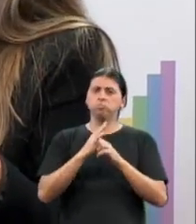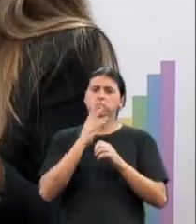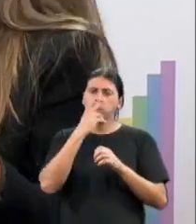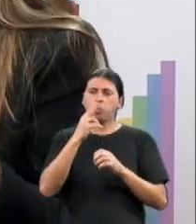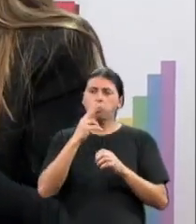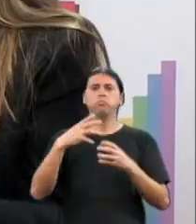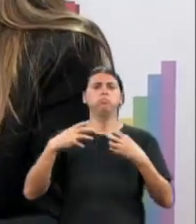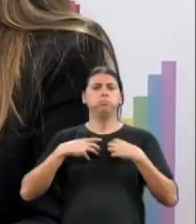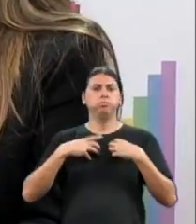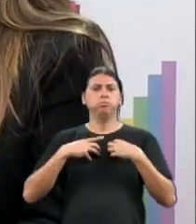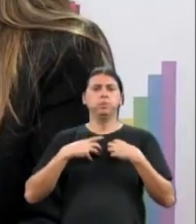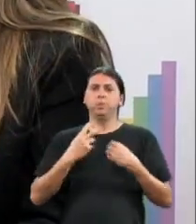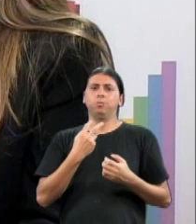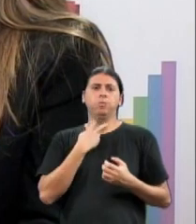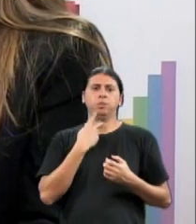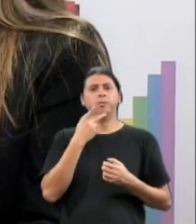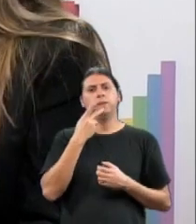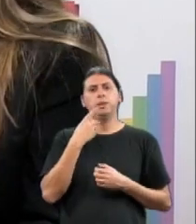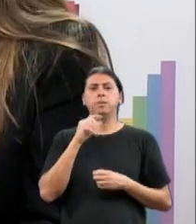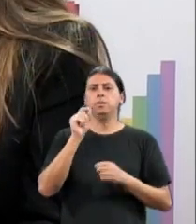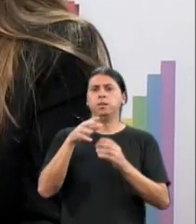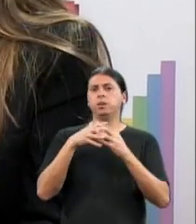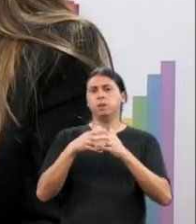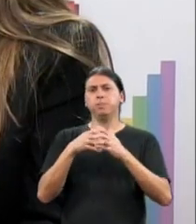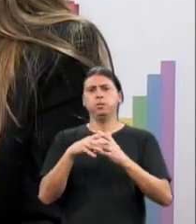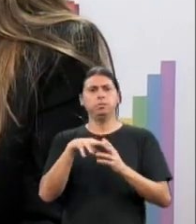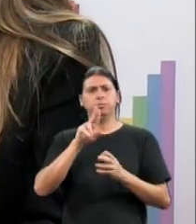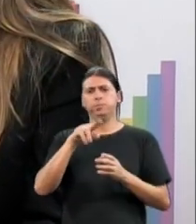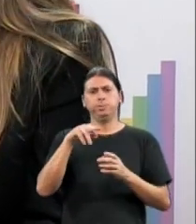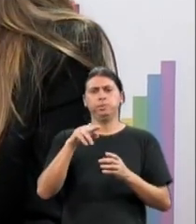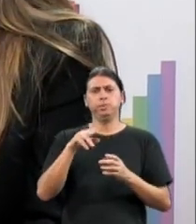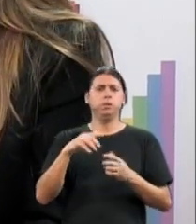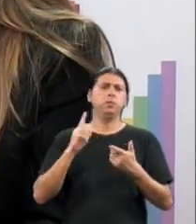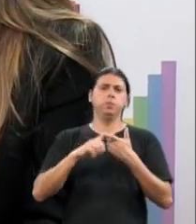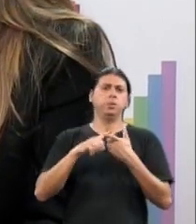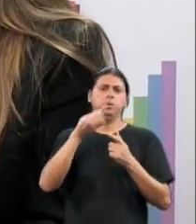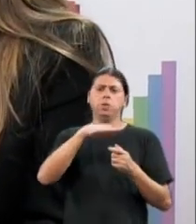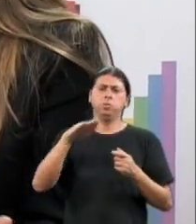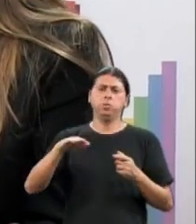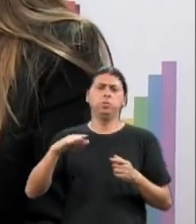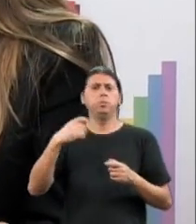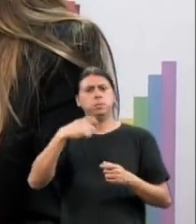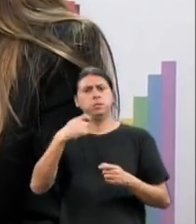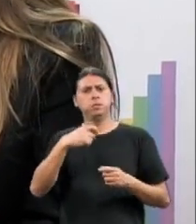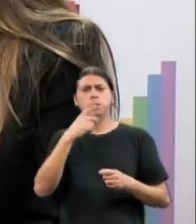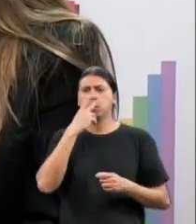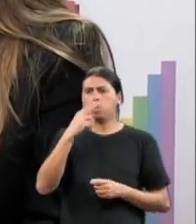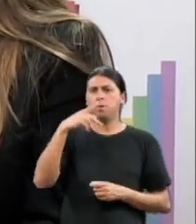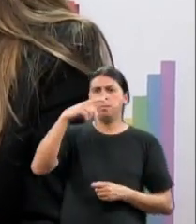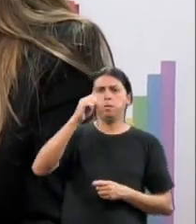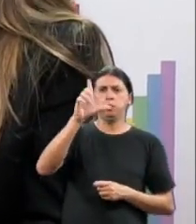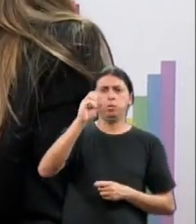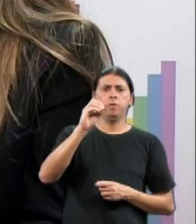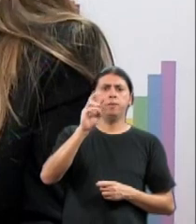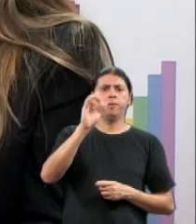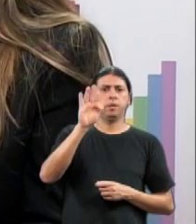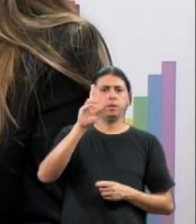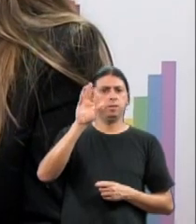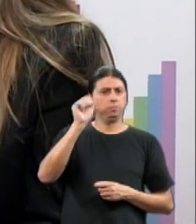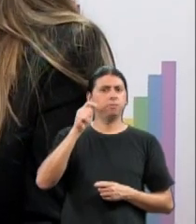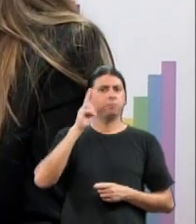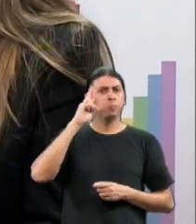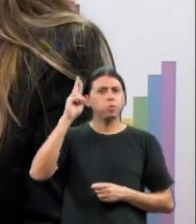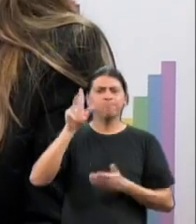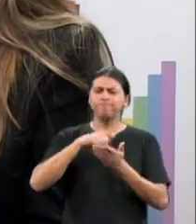Nesse sentido, não se pode dizer que atrapalha, né? O aluno tem que ser, como Paulo Freire também dizia, a gente